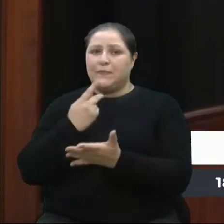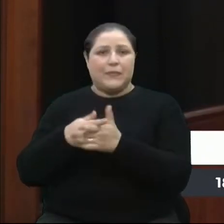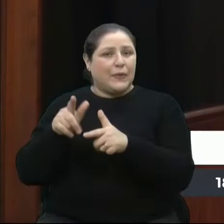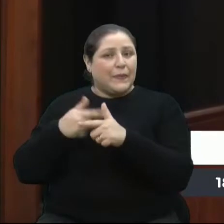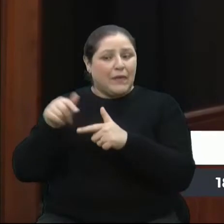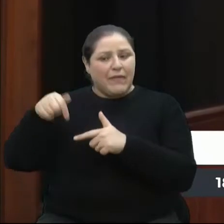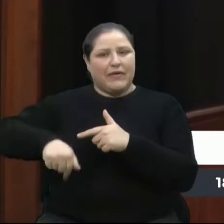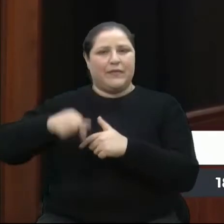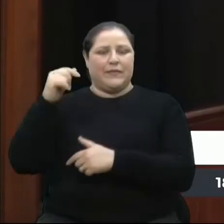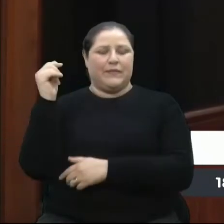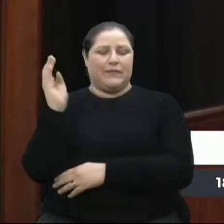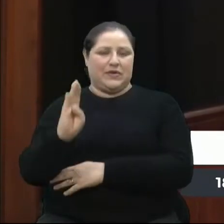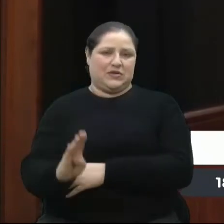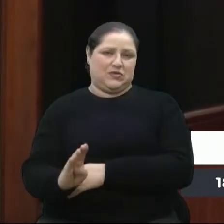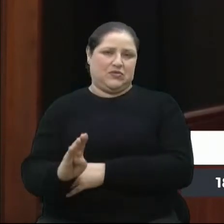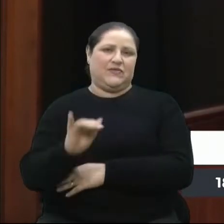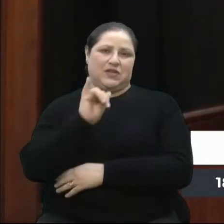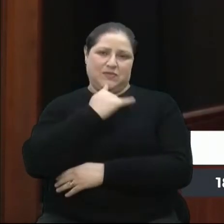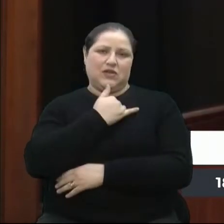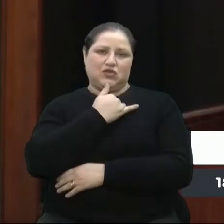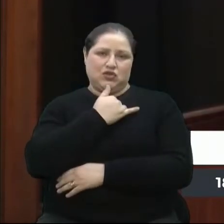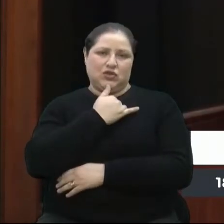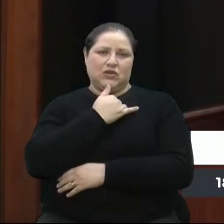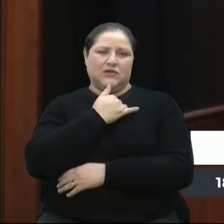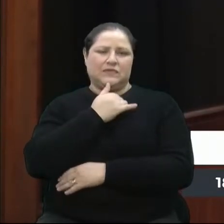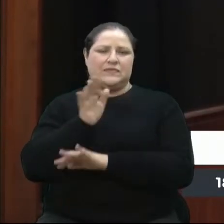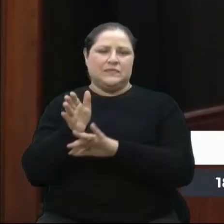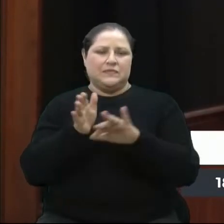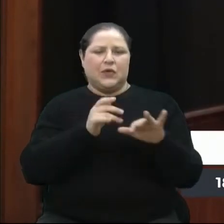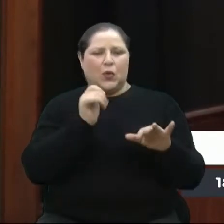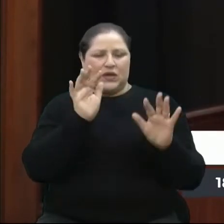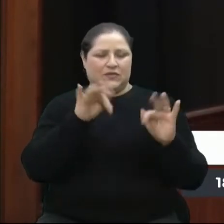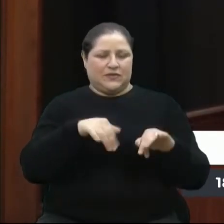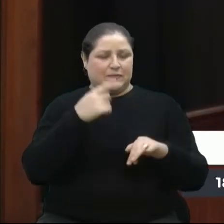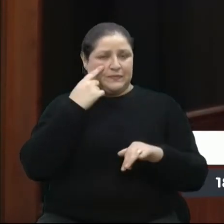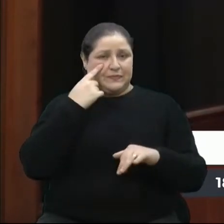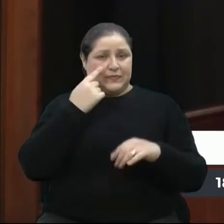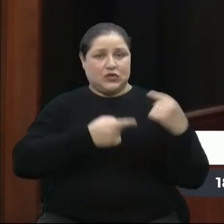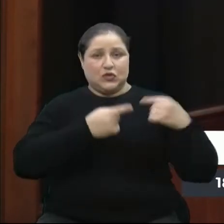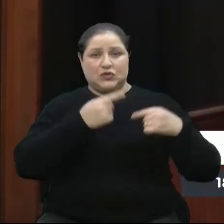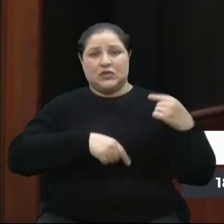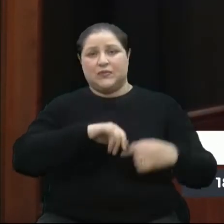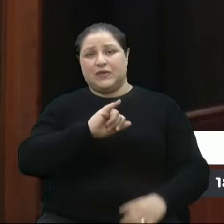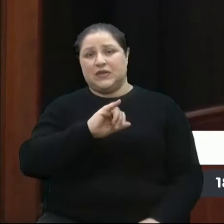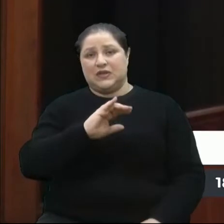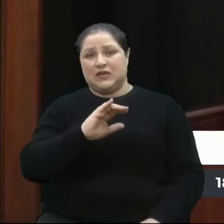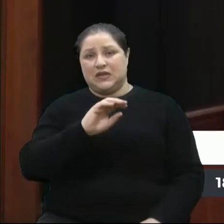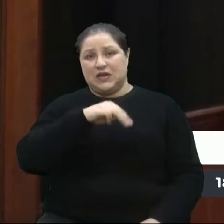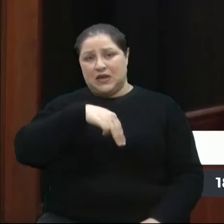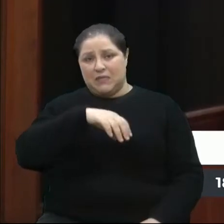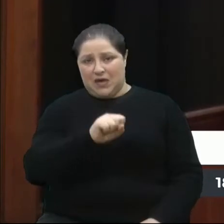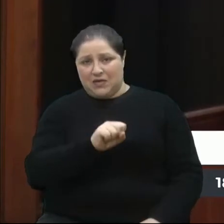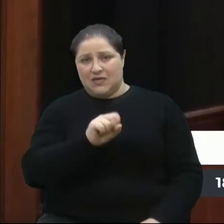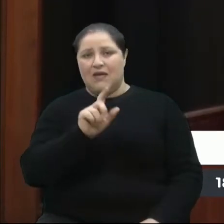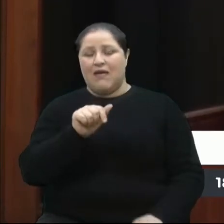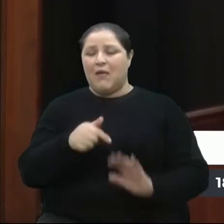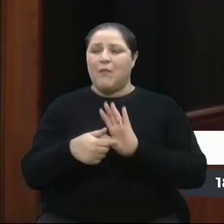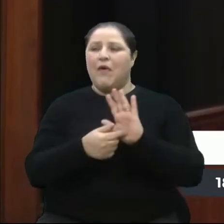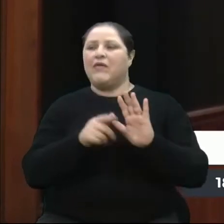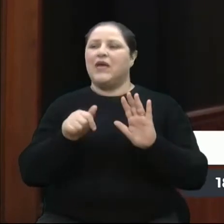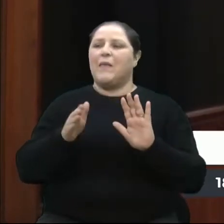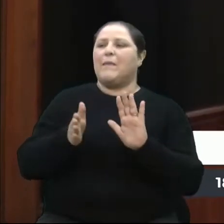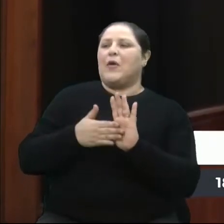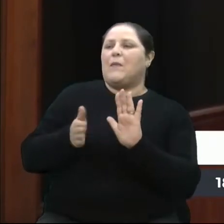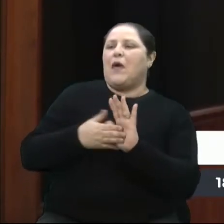E que, para concluir, a discussão do ICMS, ela demonstra que é uma proposta eleitoreira, quer